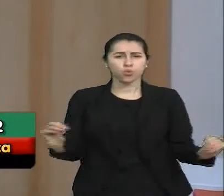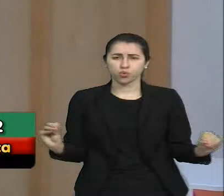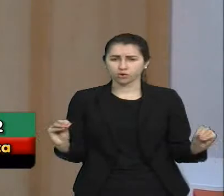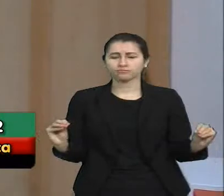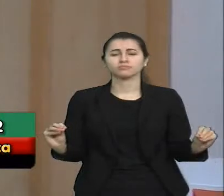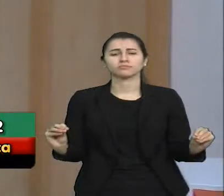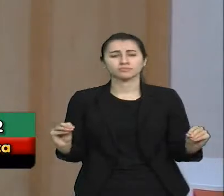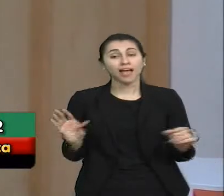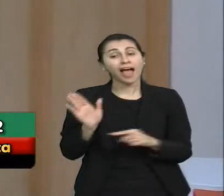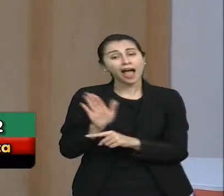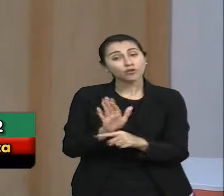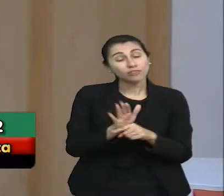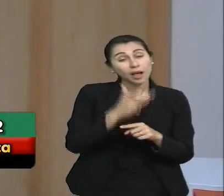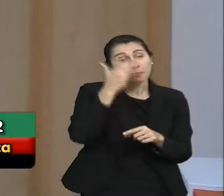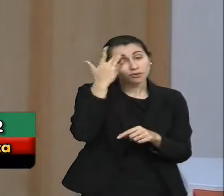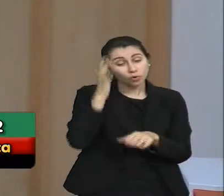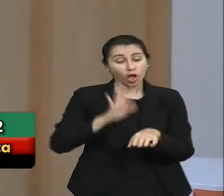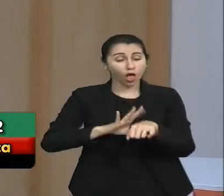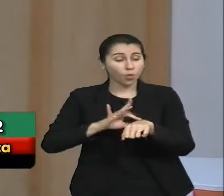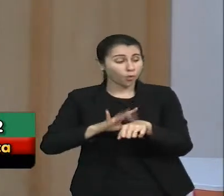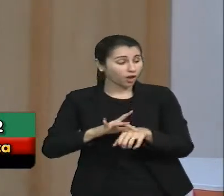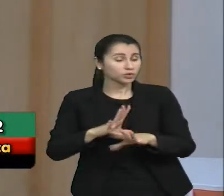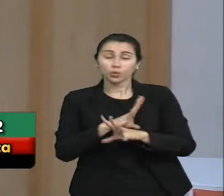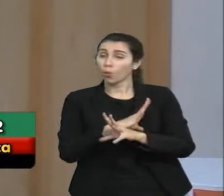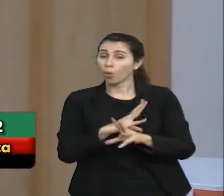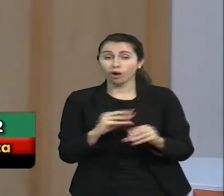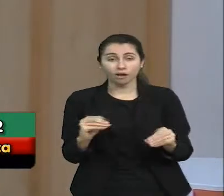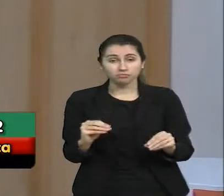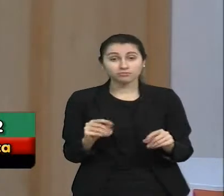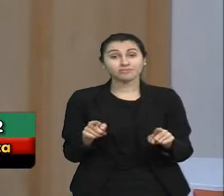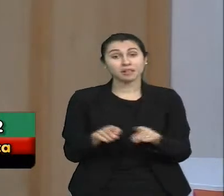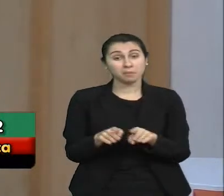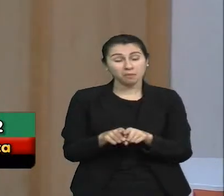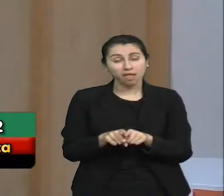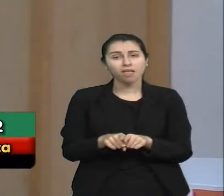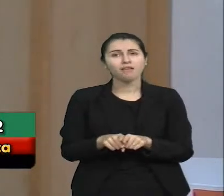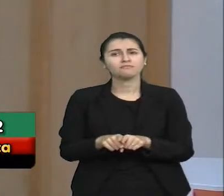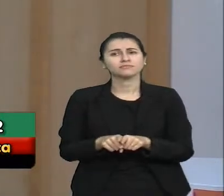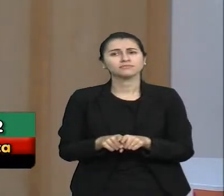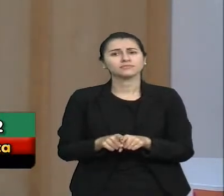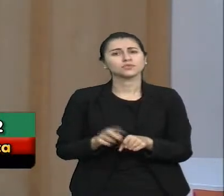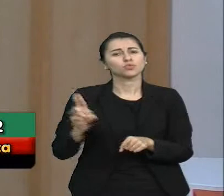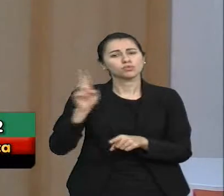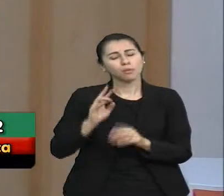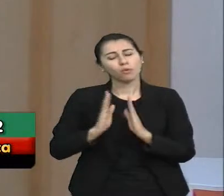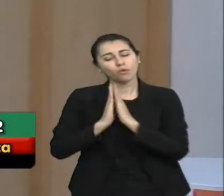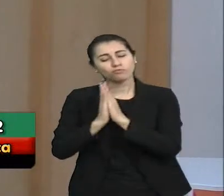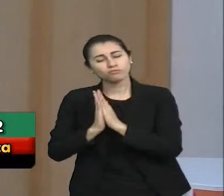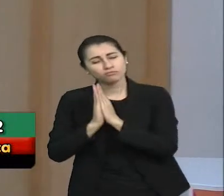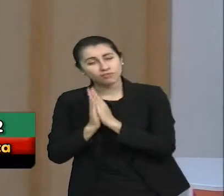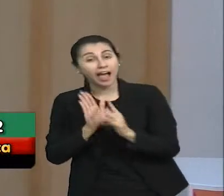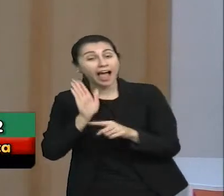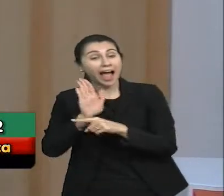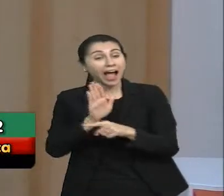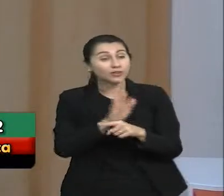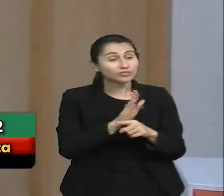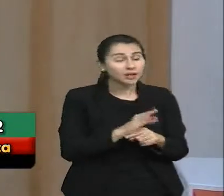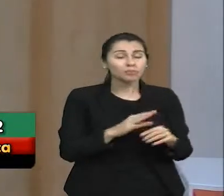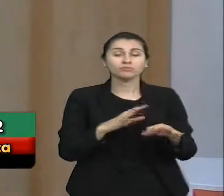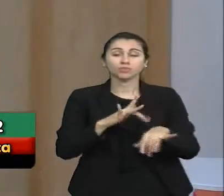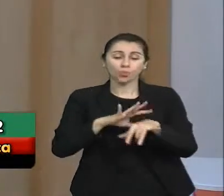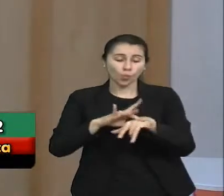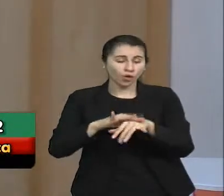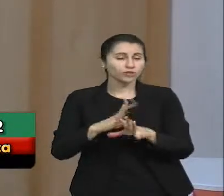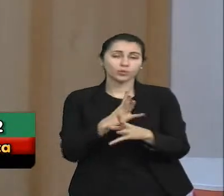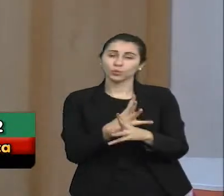a cura a uma pessoa. Através de rezas, nós conseguimos trazer a cura. E todas